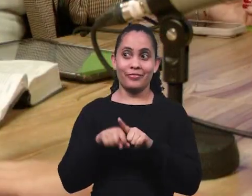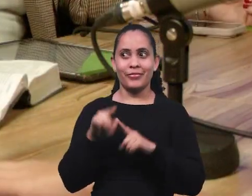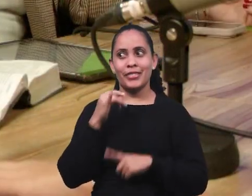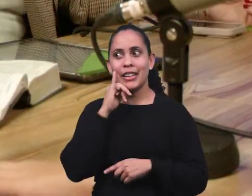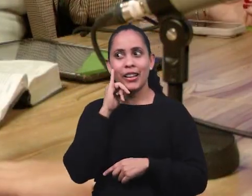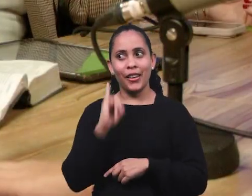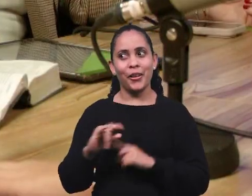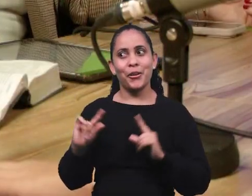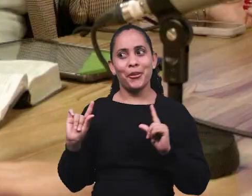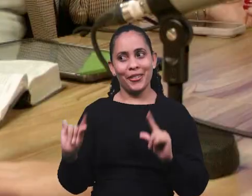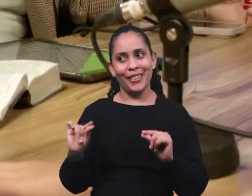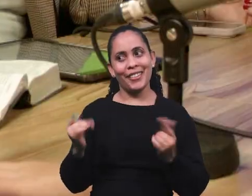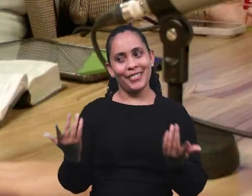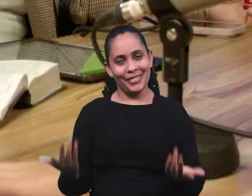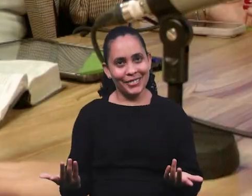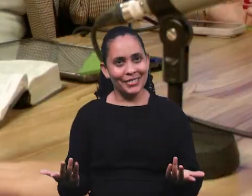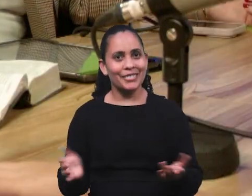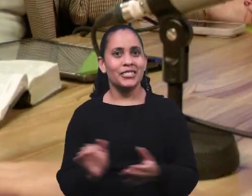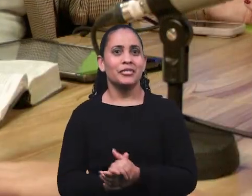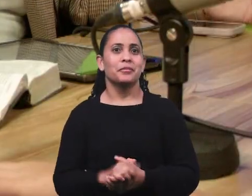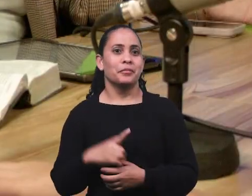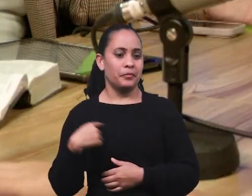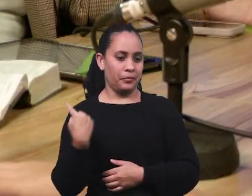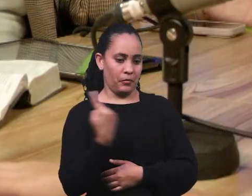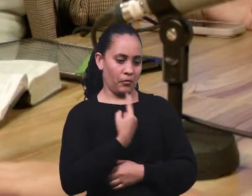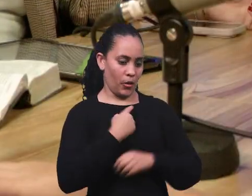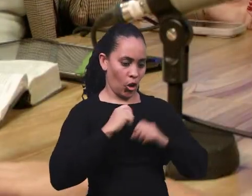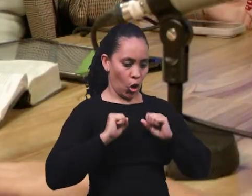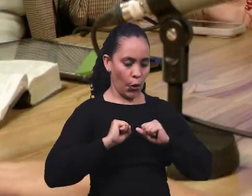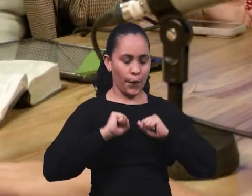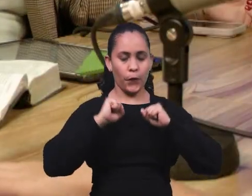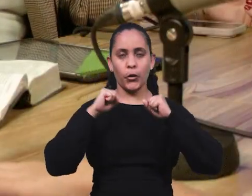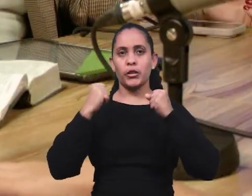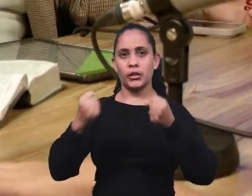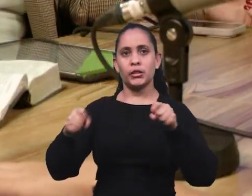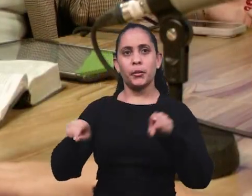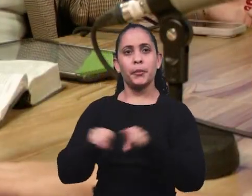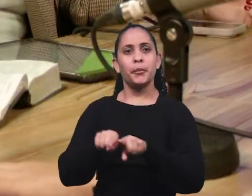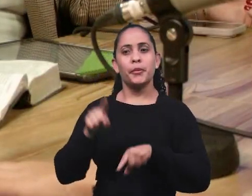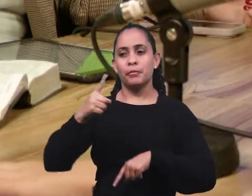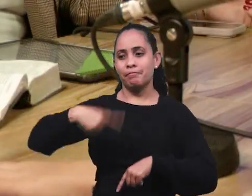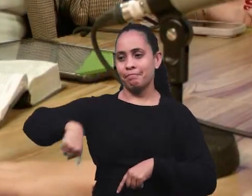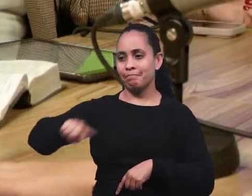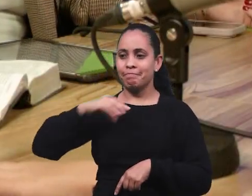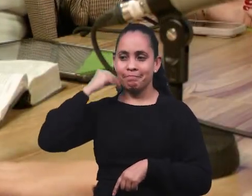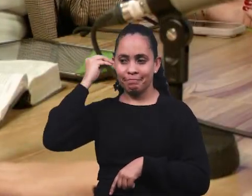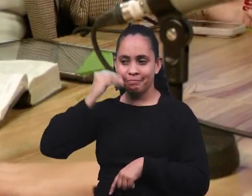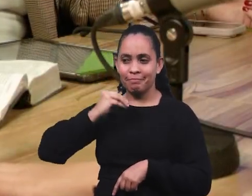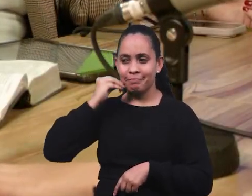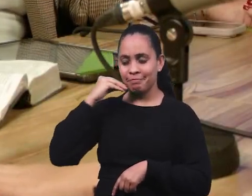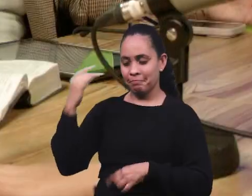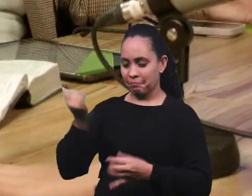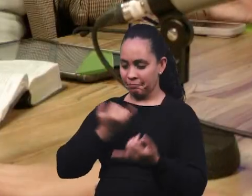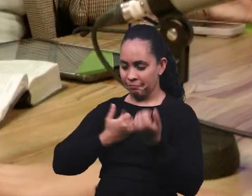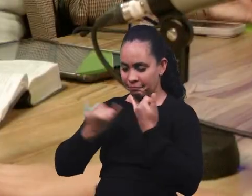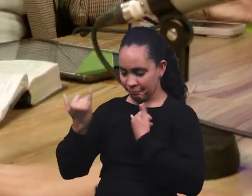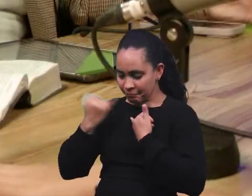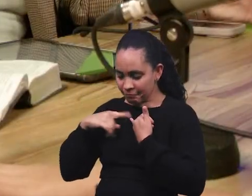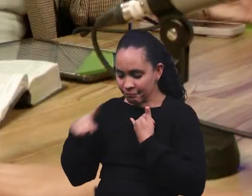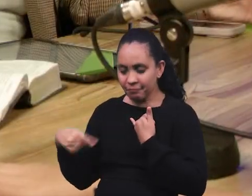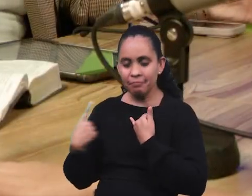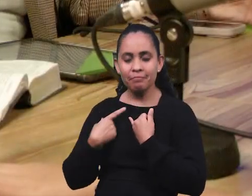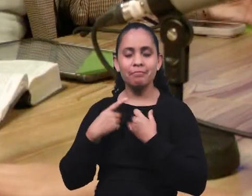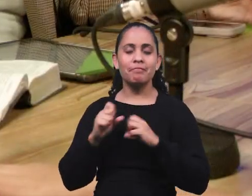por que não dizer também, né, Vanessa? A nossa. A nossa, Porque com nós certeza. também, quando a gente ouve tudo aquilo que vocês, adolescentes, trazem